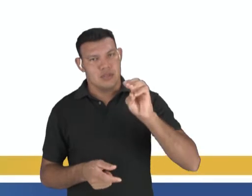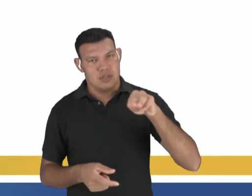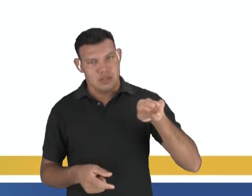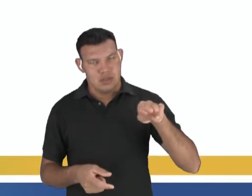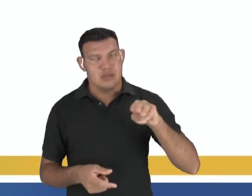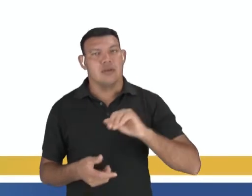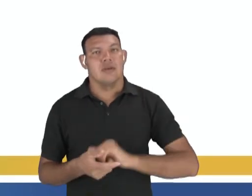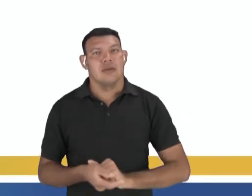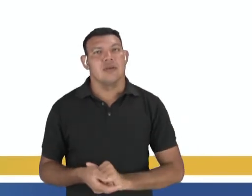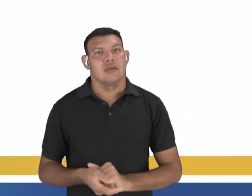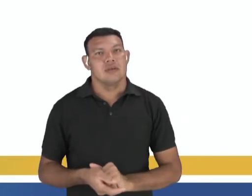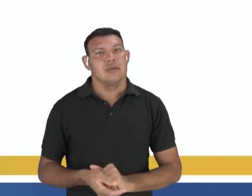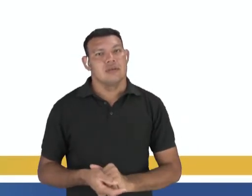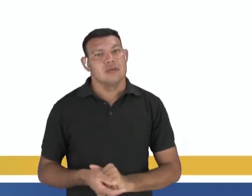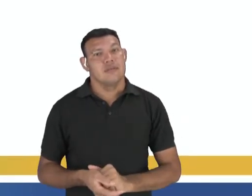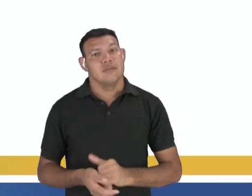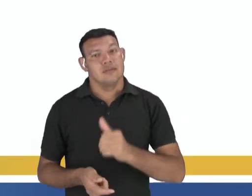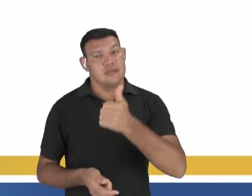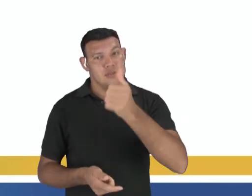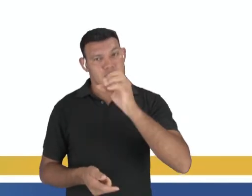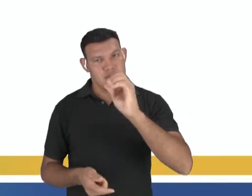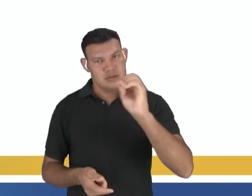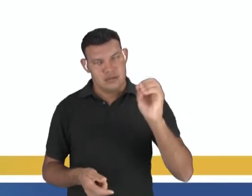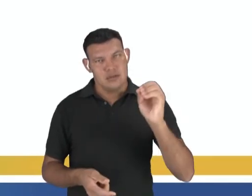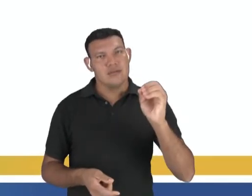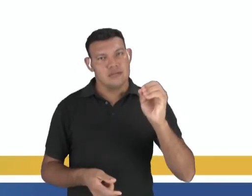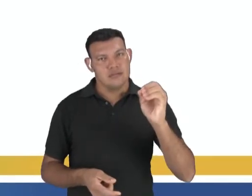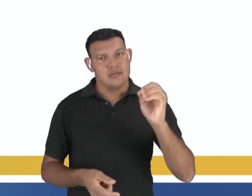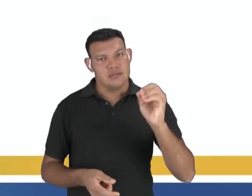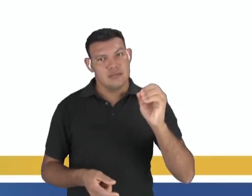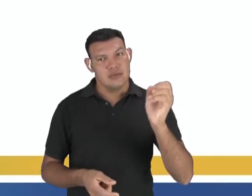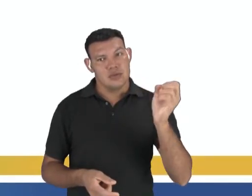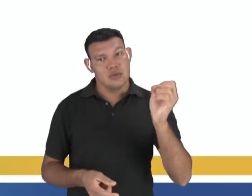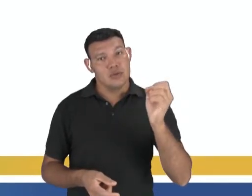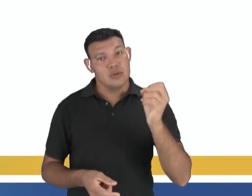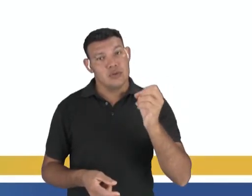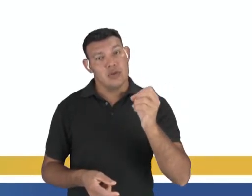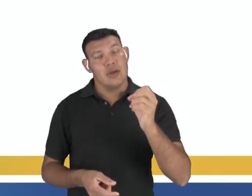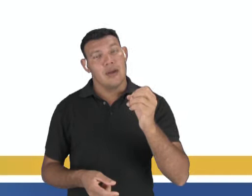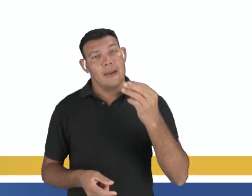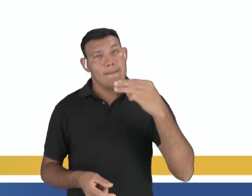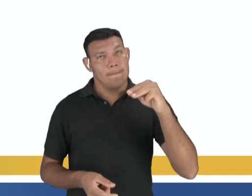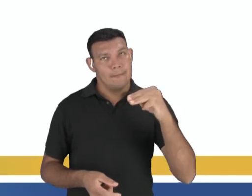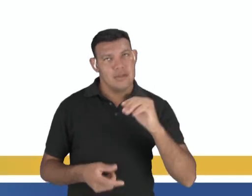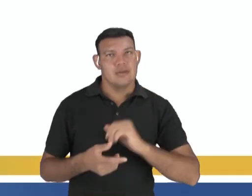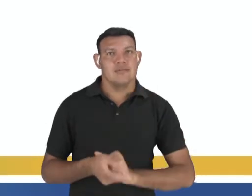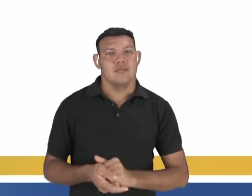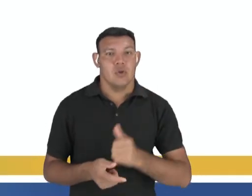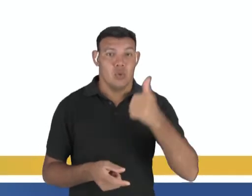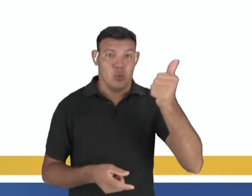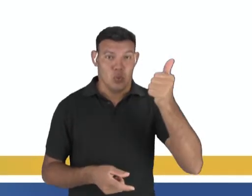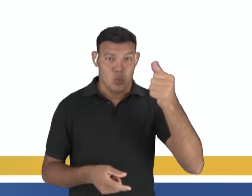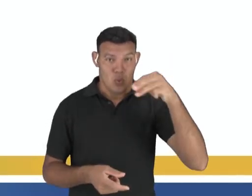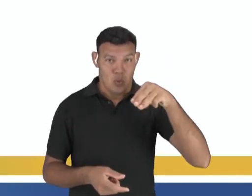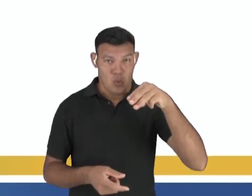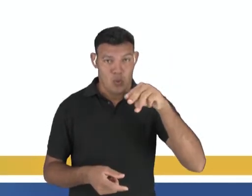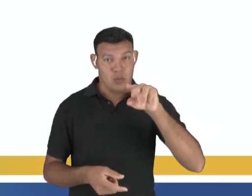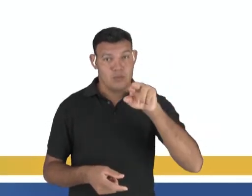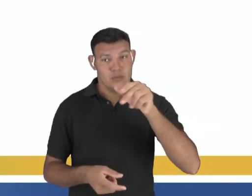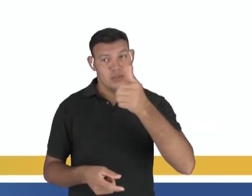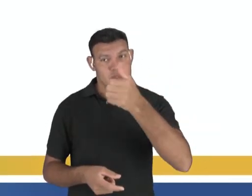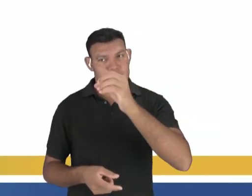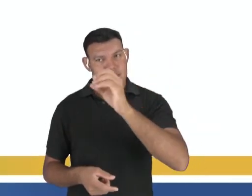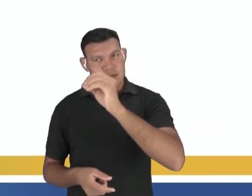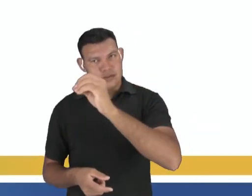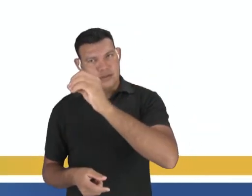centímetro, ele é a centésima parte de 1 metro, certinho? Não se esqueça, em 1 metro nós temos 100